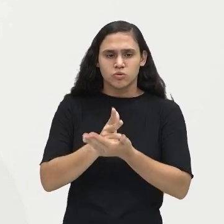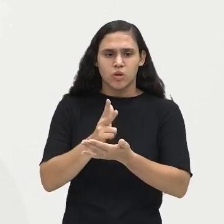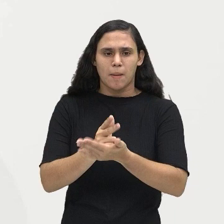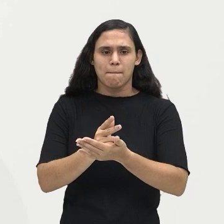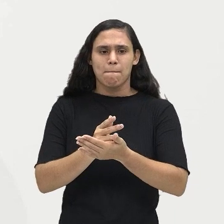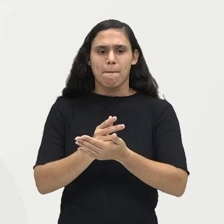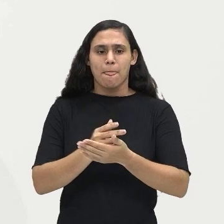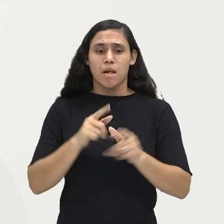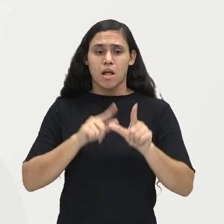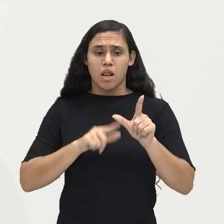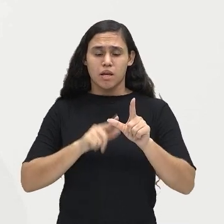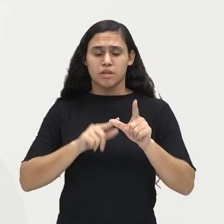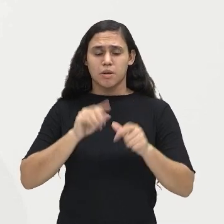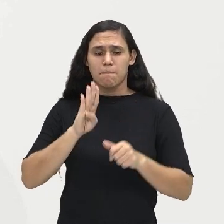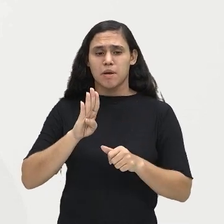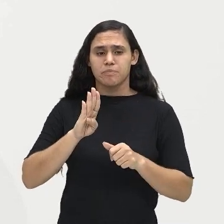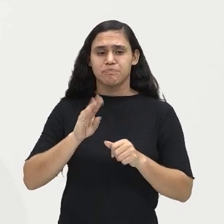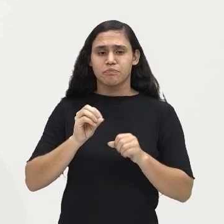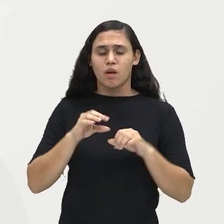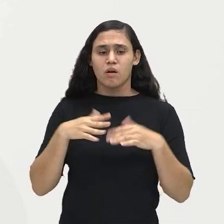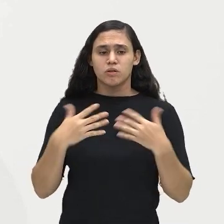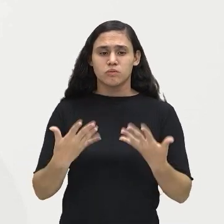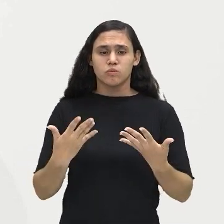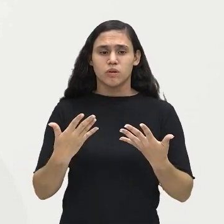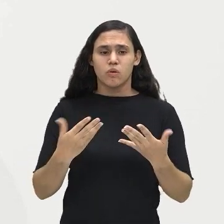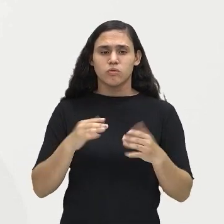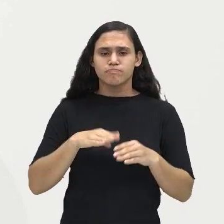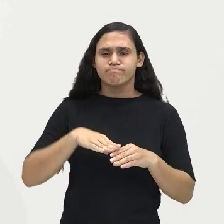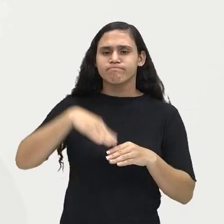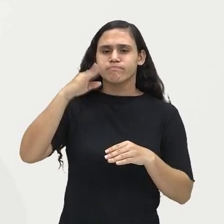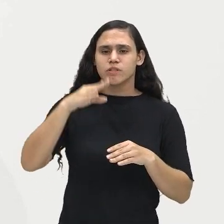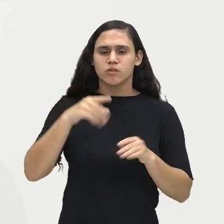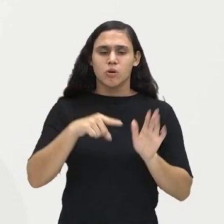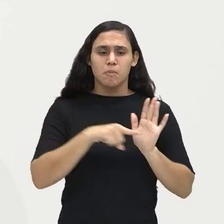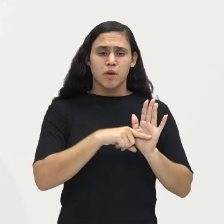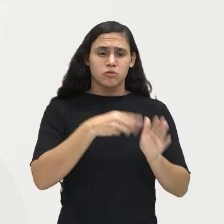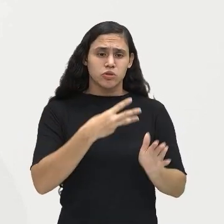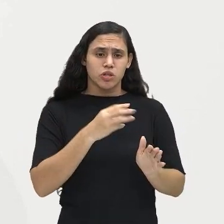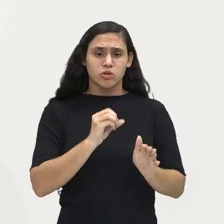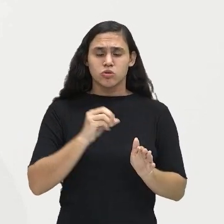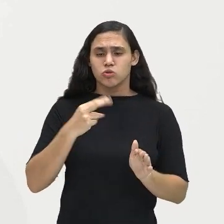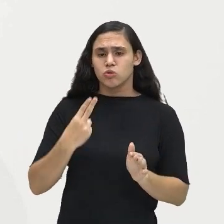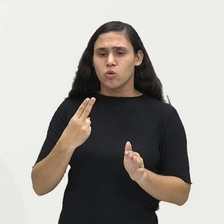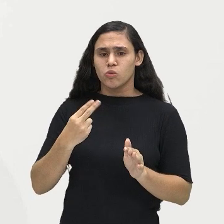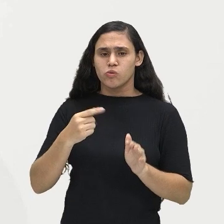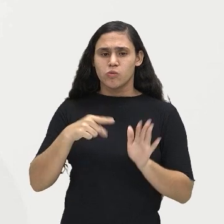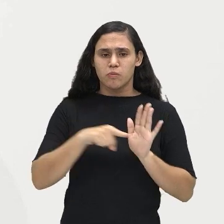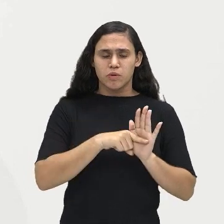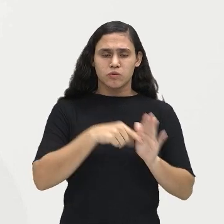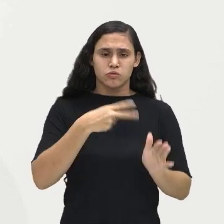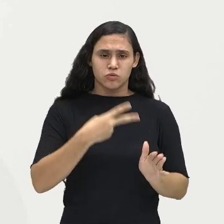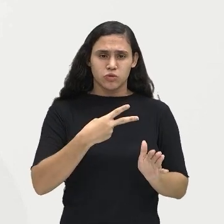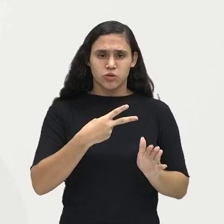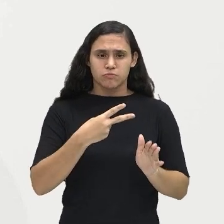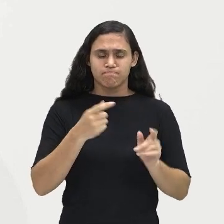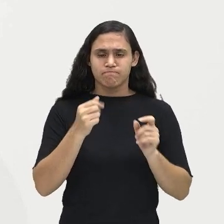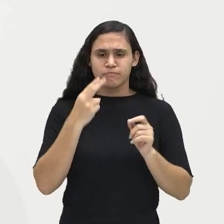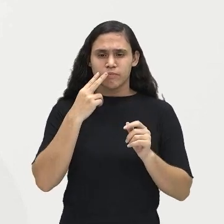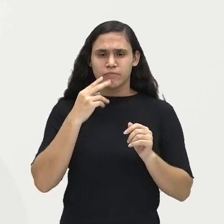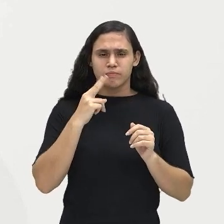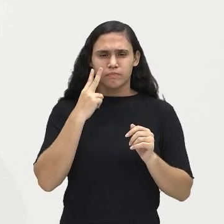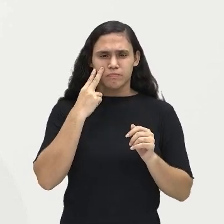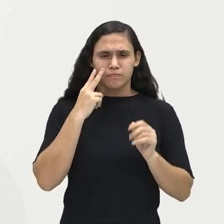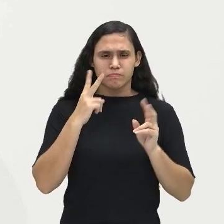quem é maior? Menos 3 ou menos 2? Vamos marcar na reta? Está aqui o menos 3 e aqui está